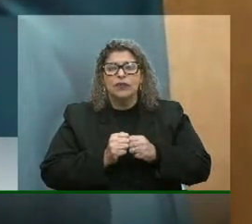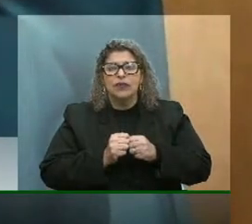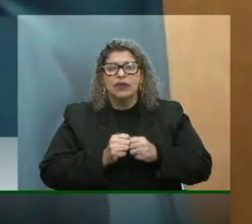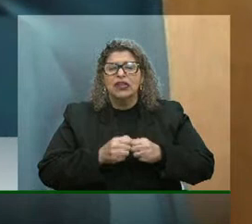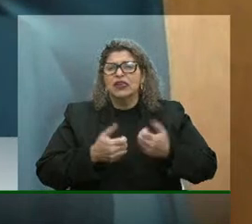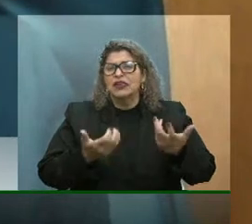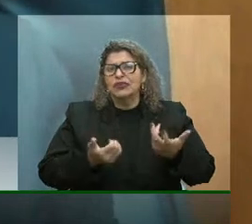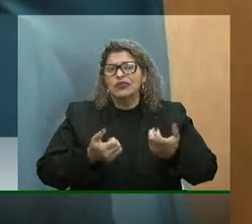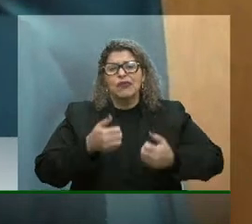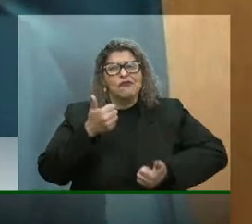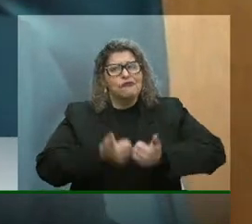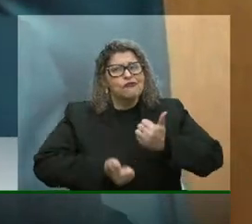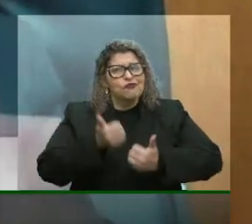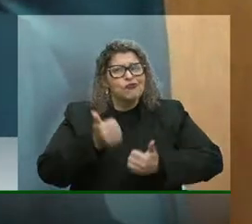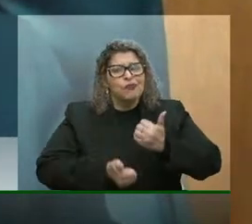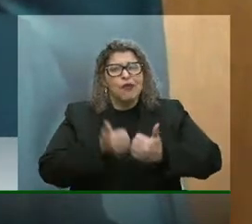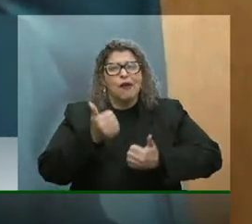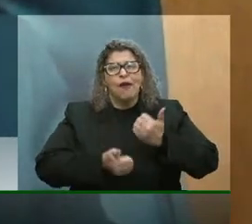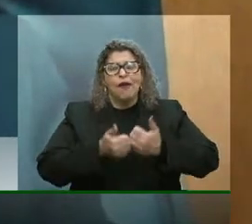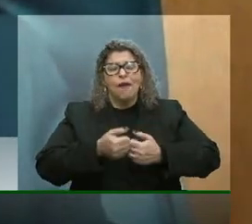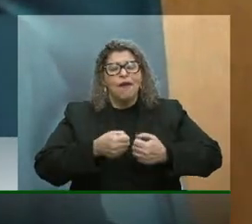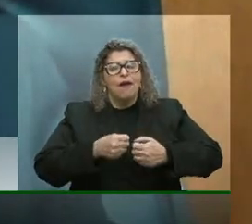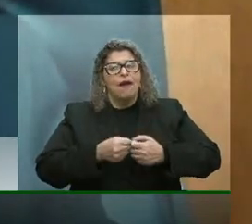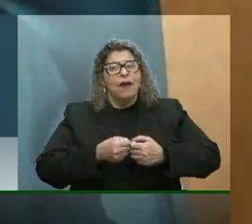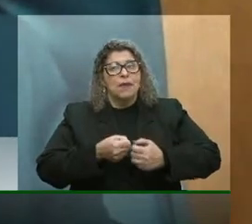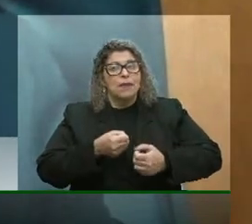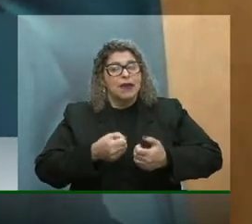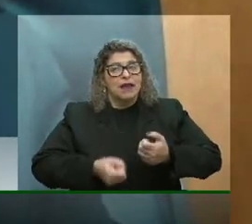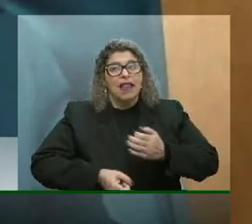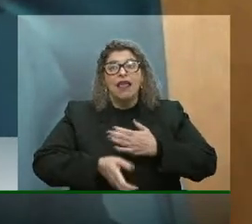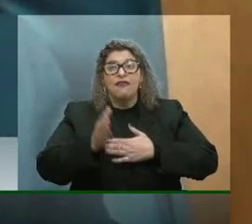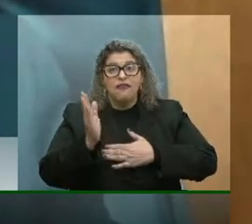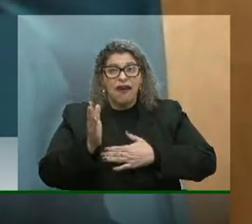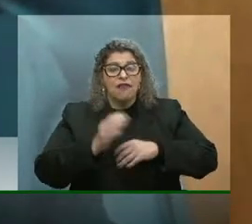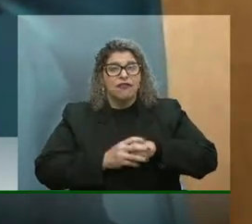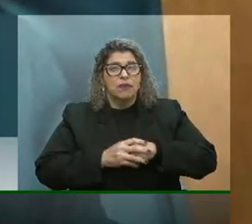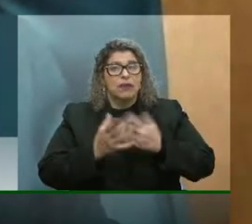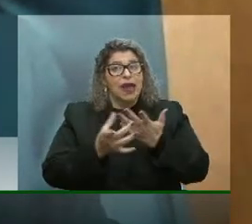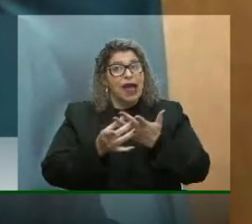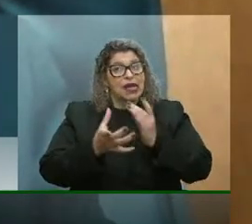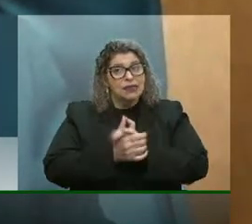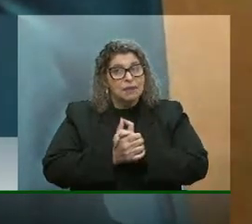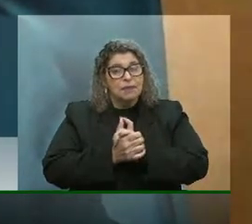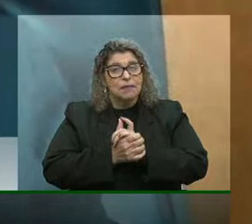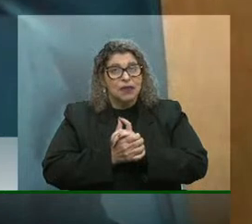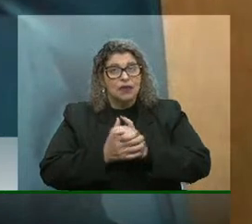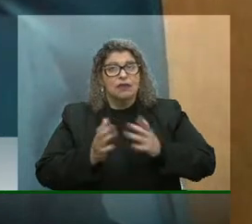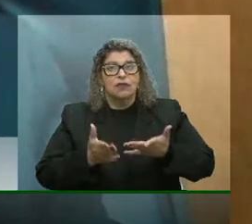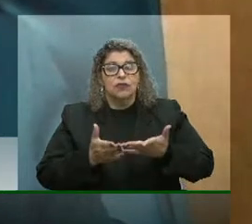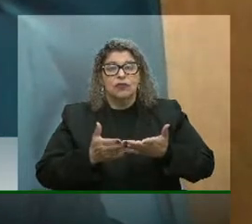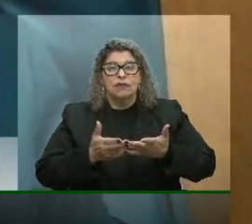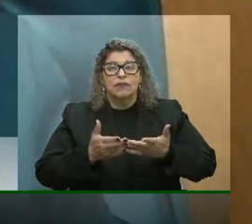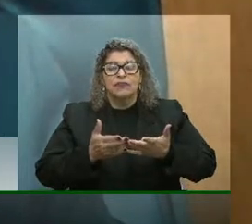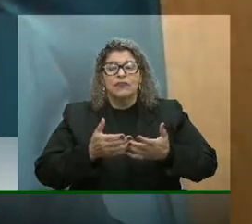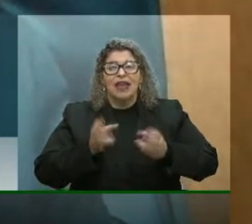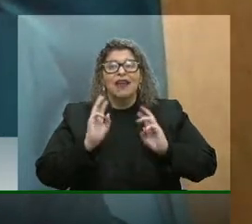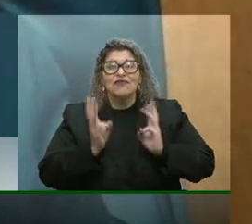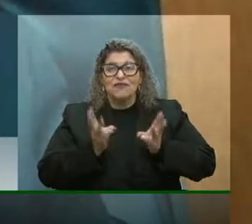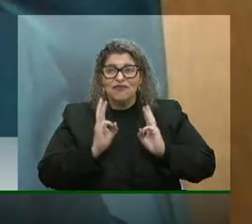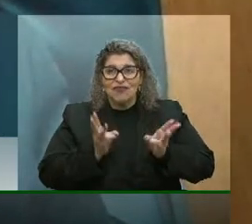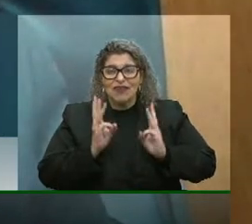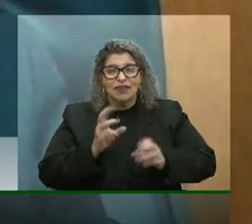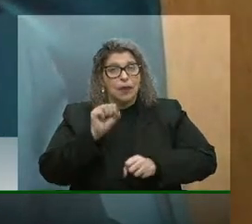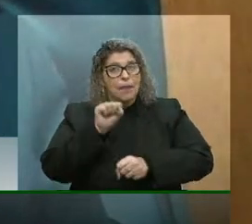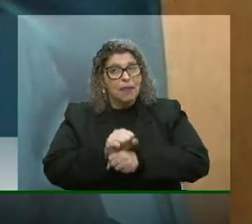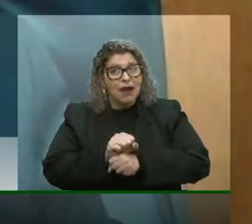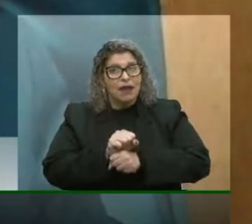gente para baile, para futebol, para casamento, ficou tudo parado, os caras quase que morrendo de amigo, como se diz no interior. Alguns